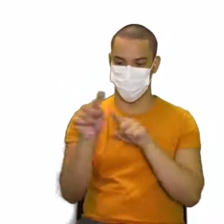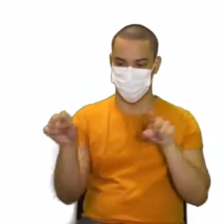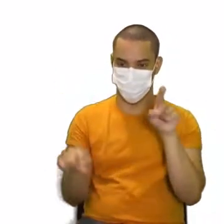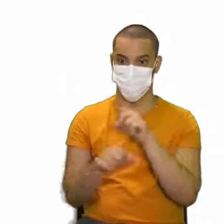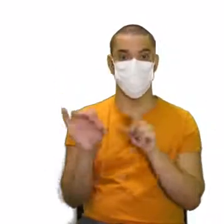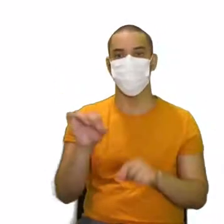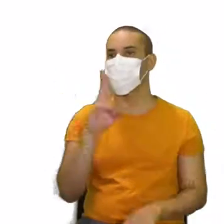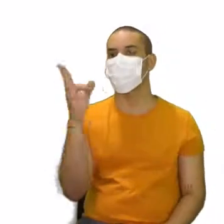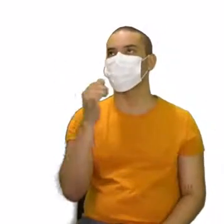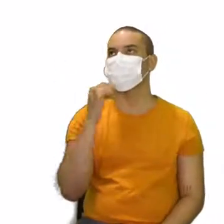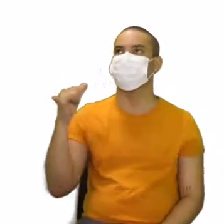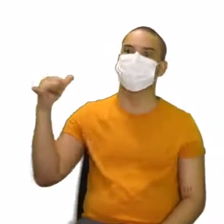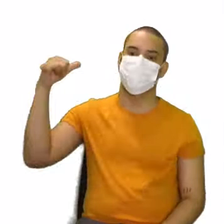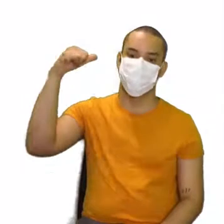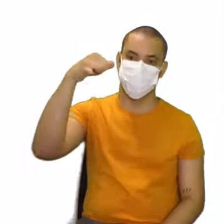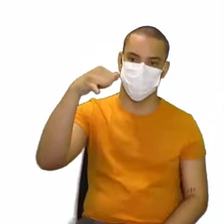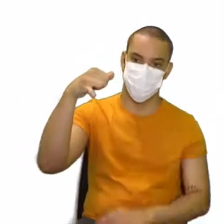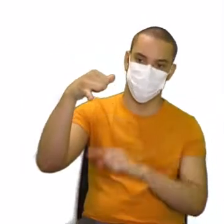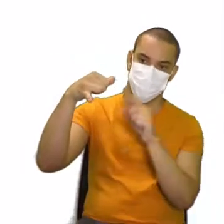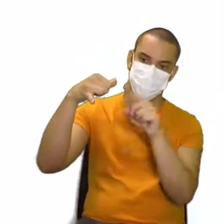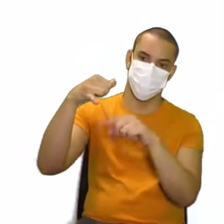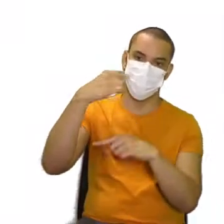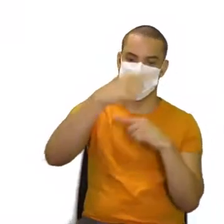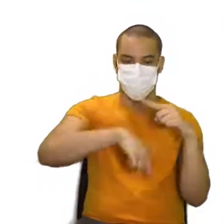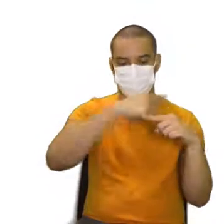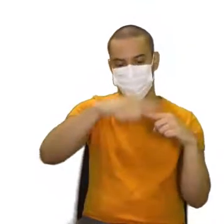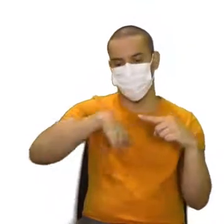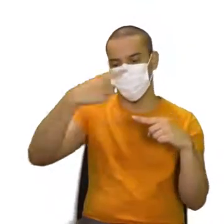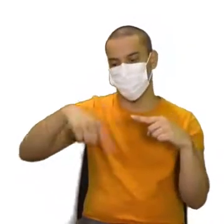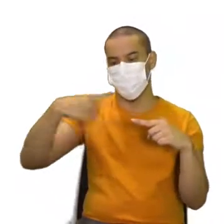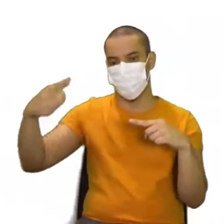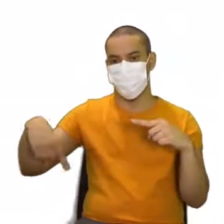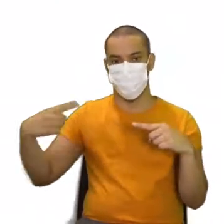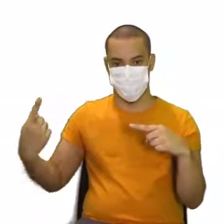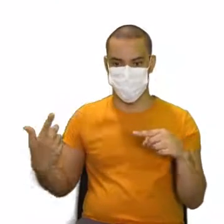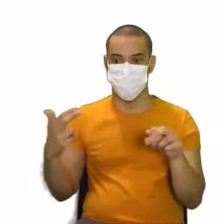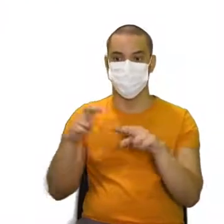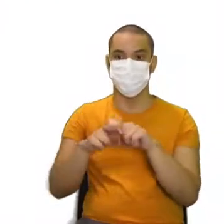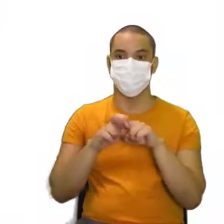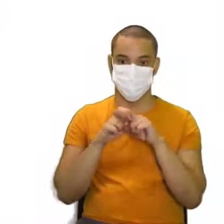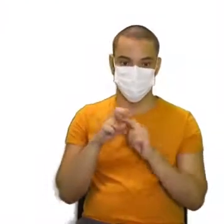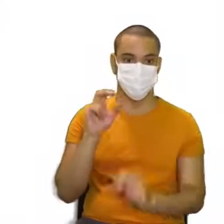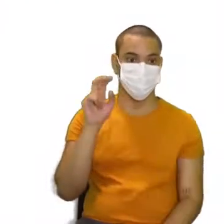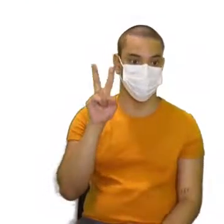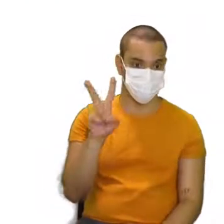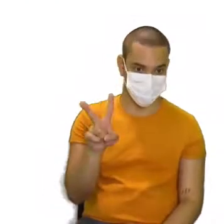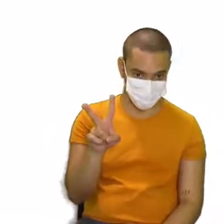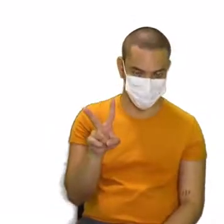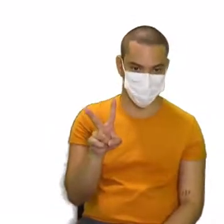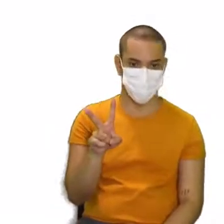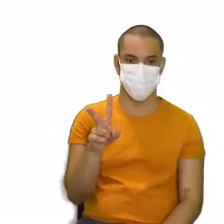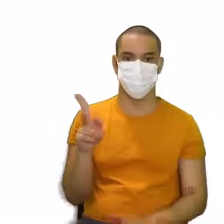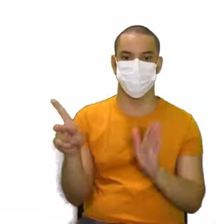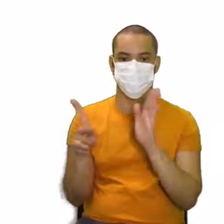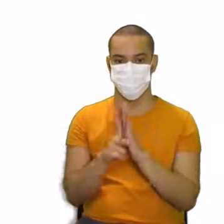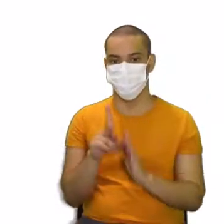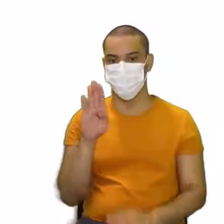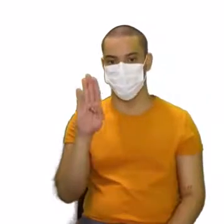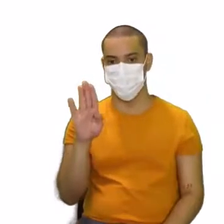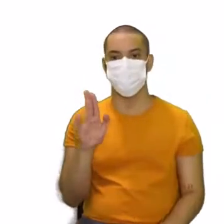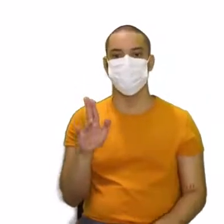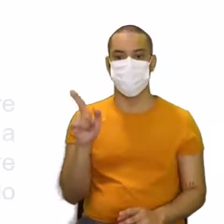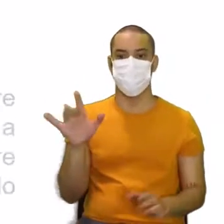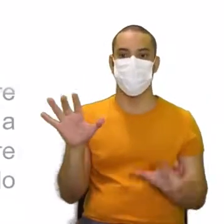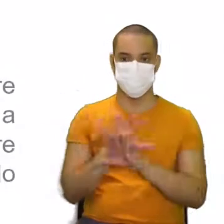que seja faz sempre esse movimento aqui ó ó bom então quando vê é oblíquo AB a trajetória é